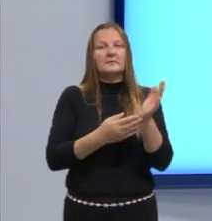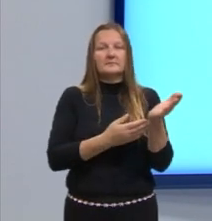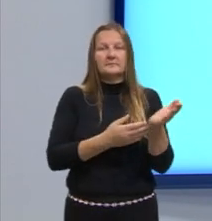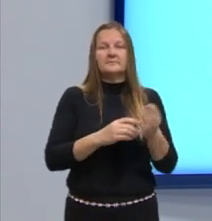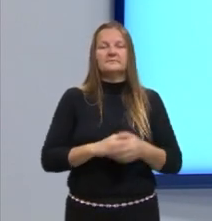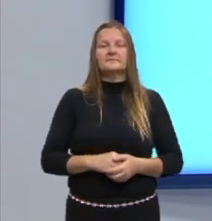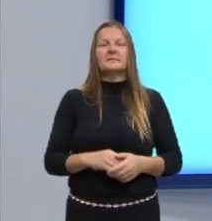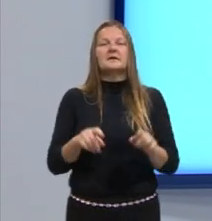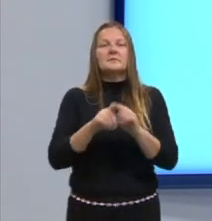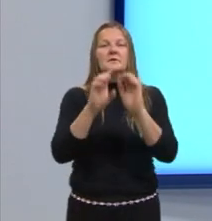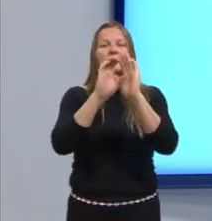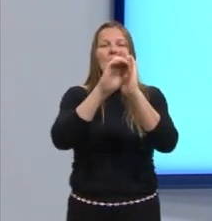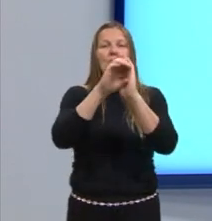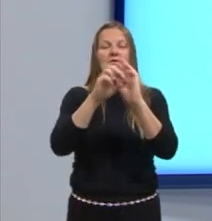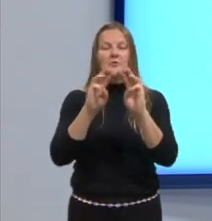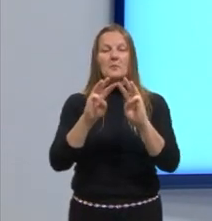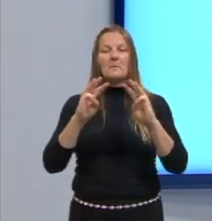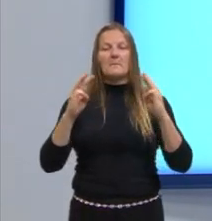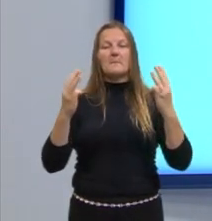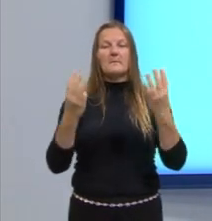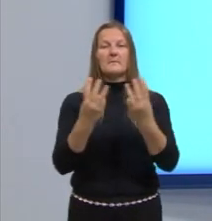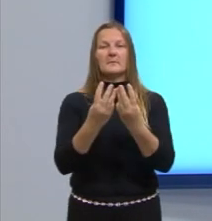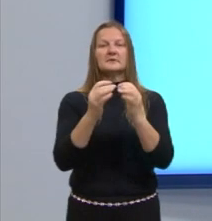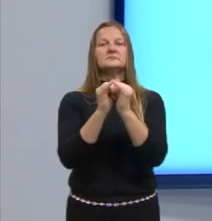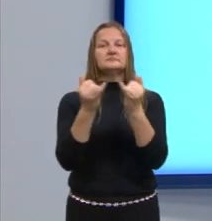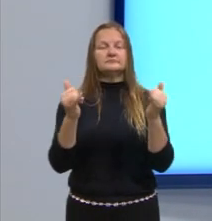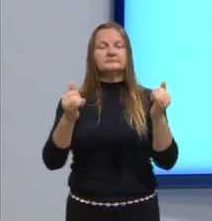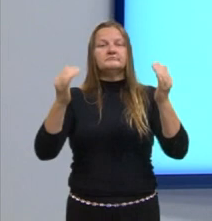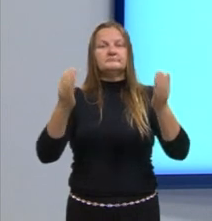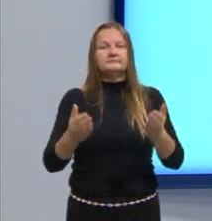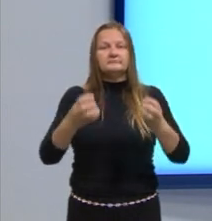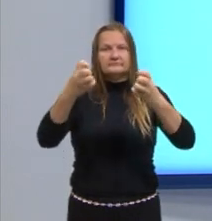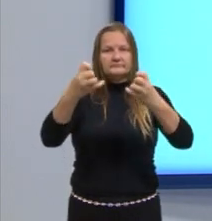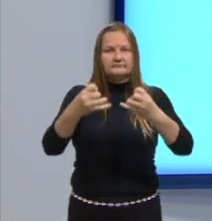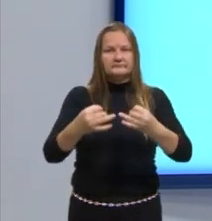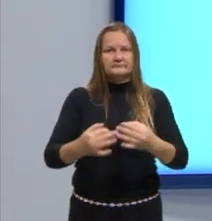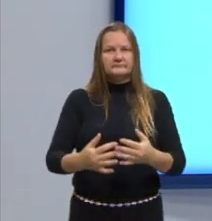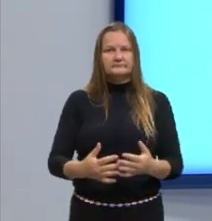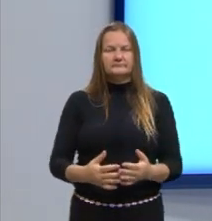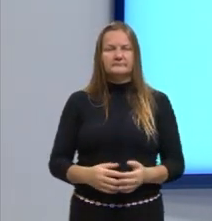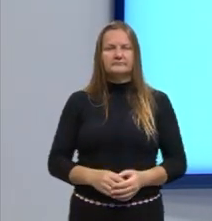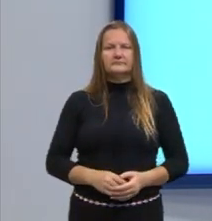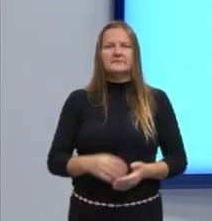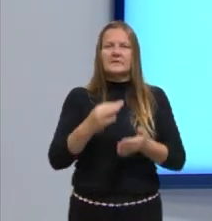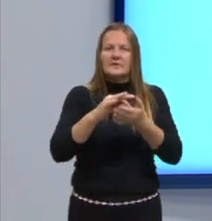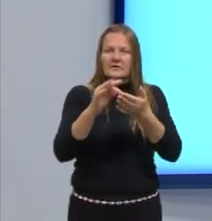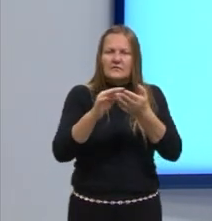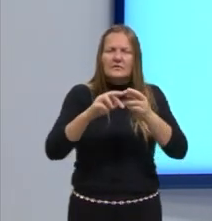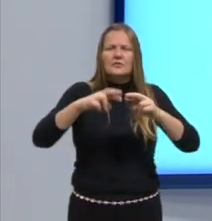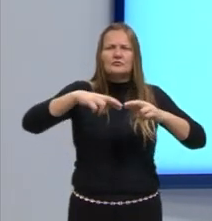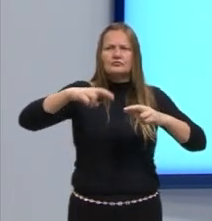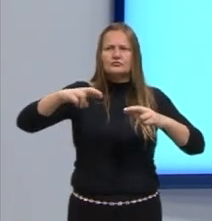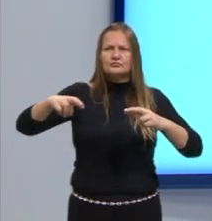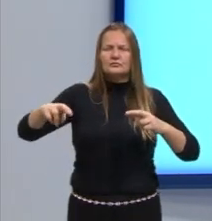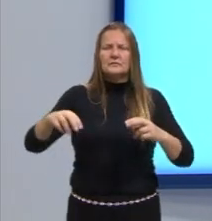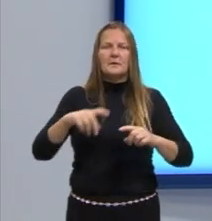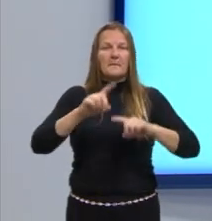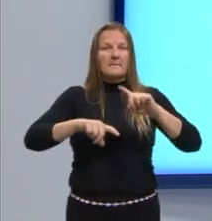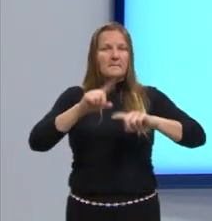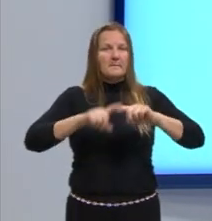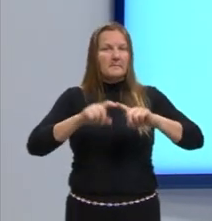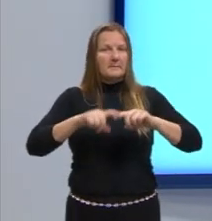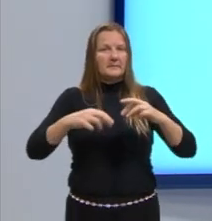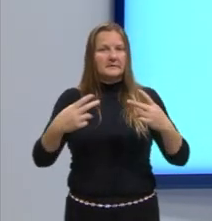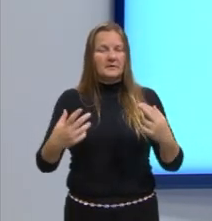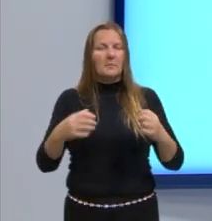os conceitos de massa e energia e é isso que a gente vai falar agora rapidinho né segundo a teoria da relatividade a matéria pode